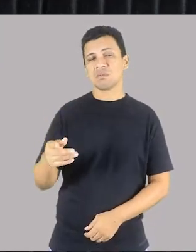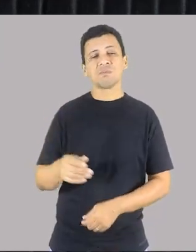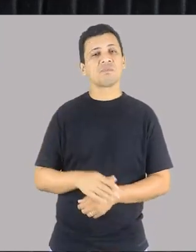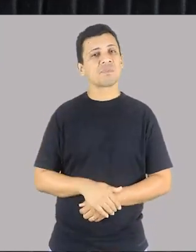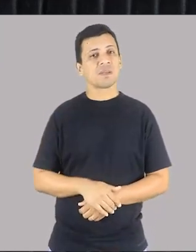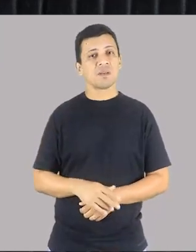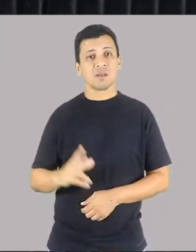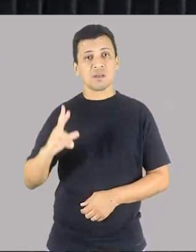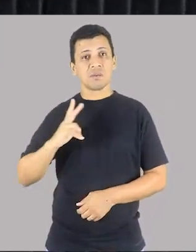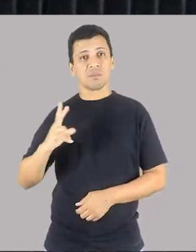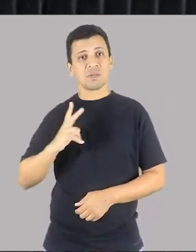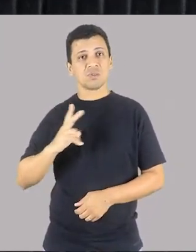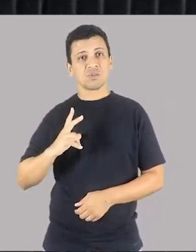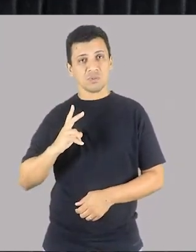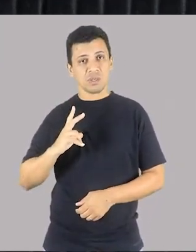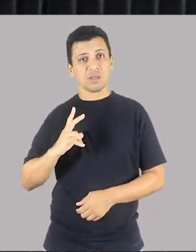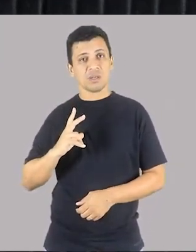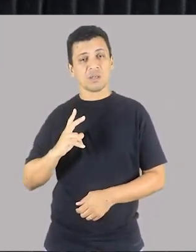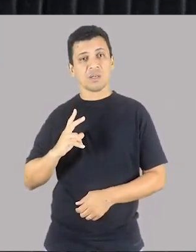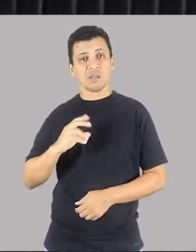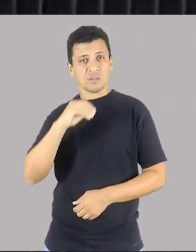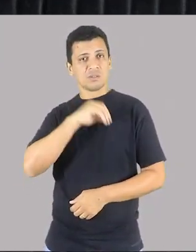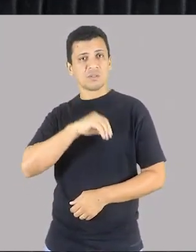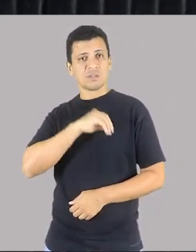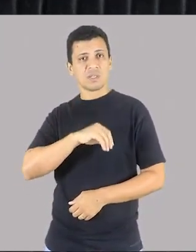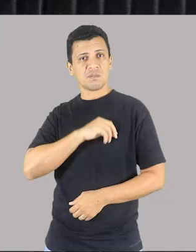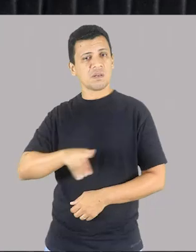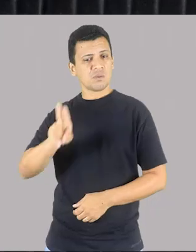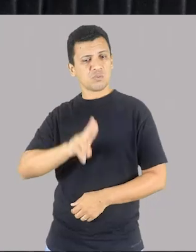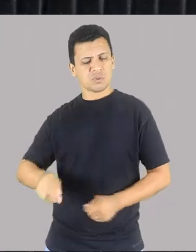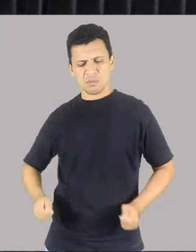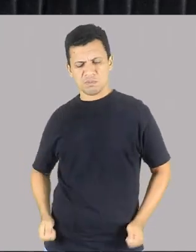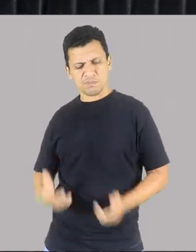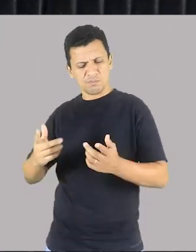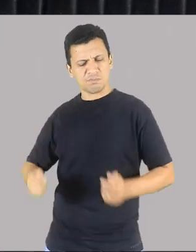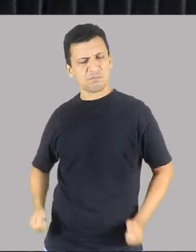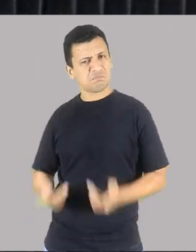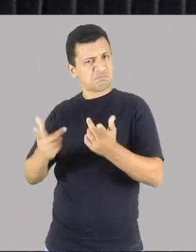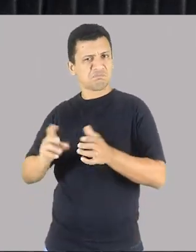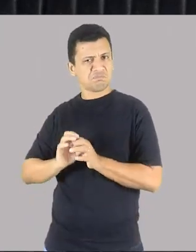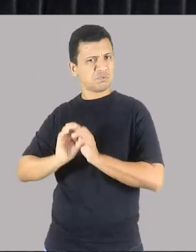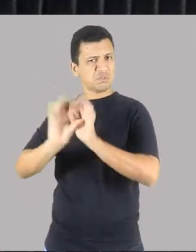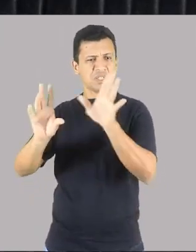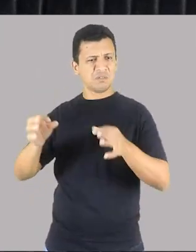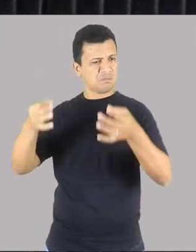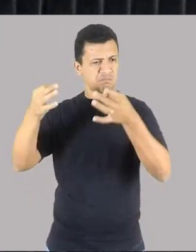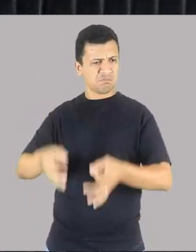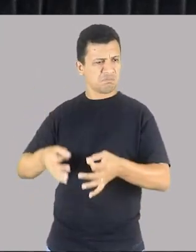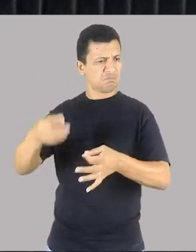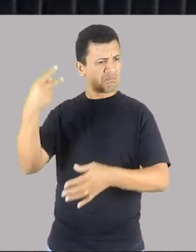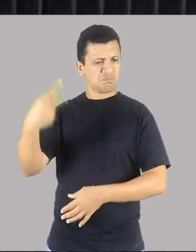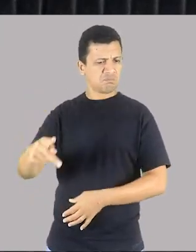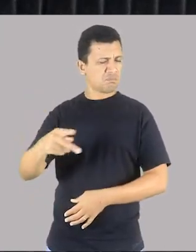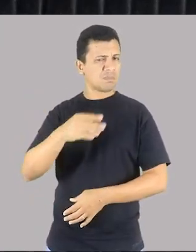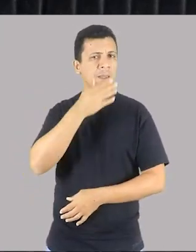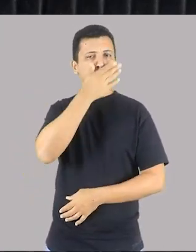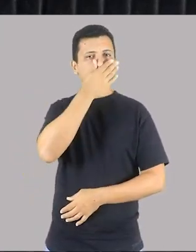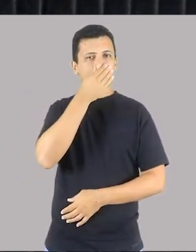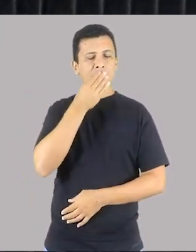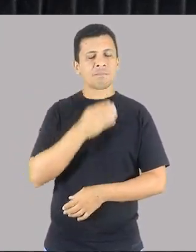da maneira que você tiver vontade, fique, portanto, com sua liberdade, pois não há legalidade alguma, não